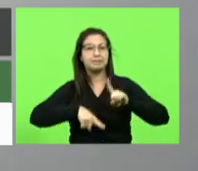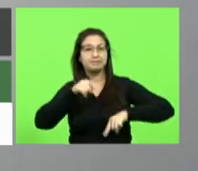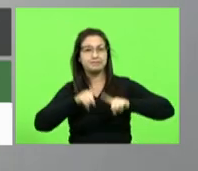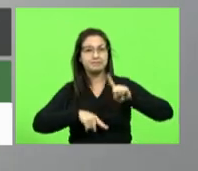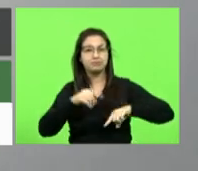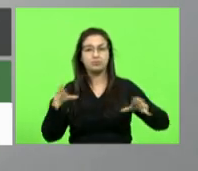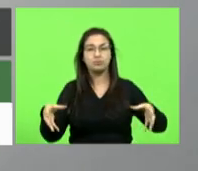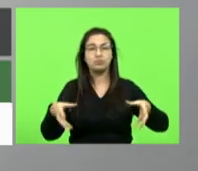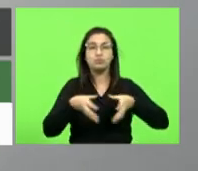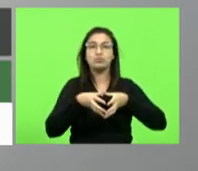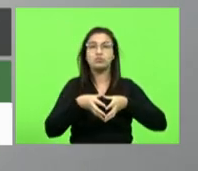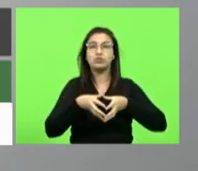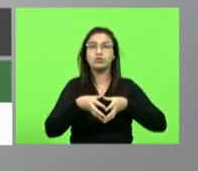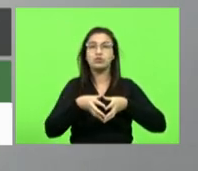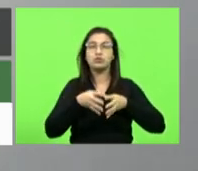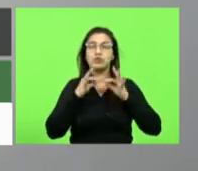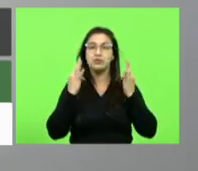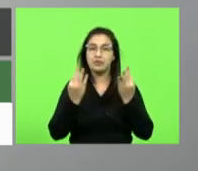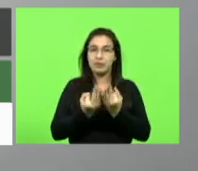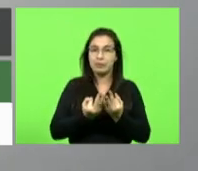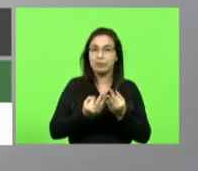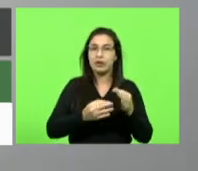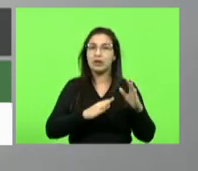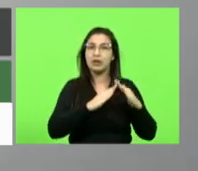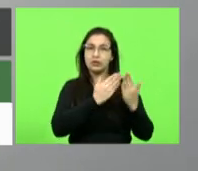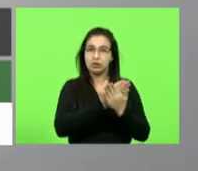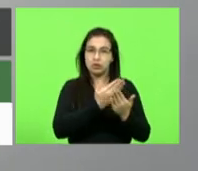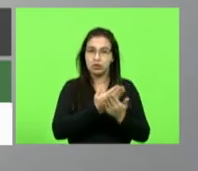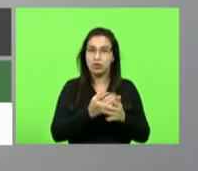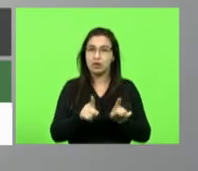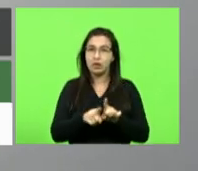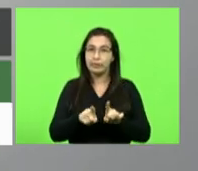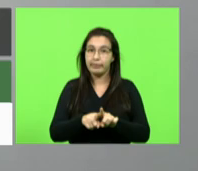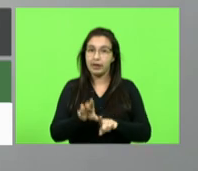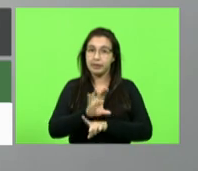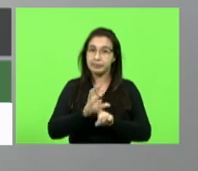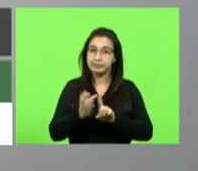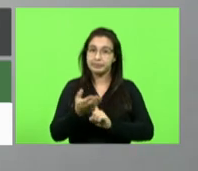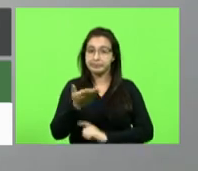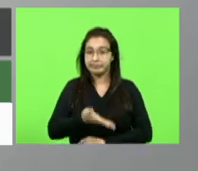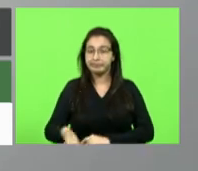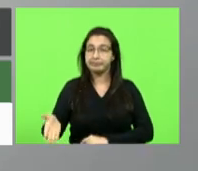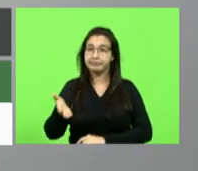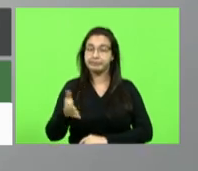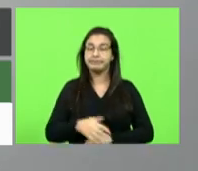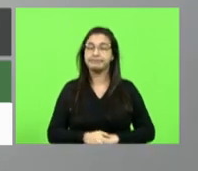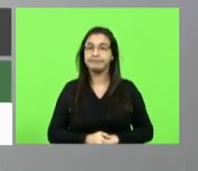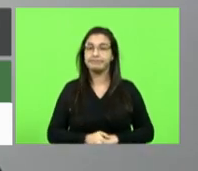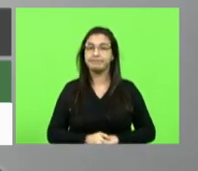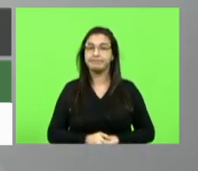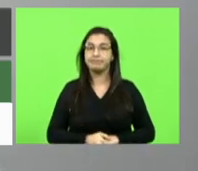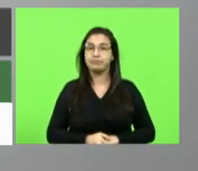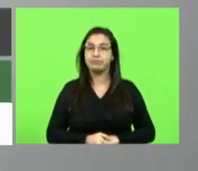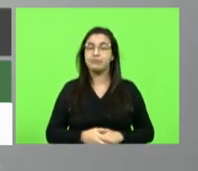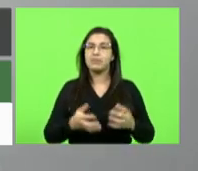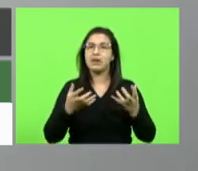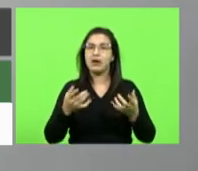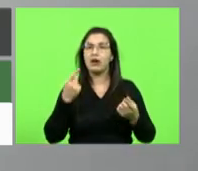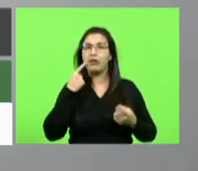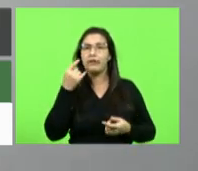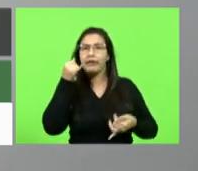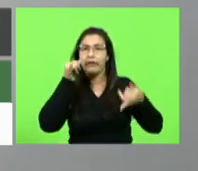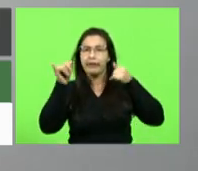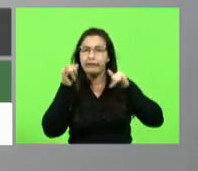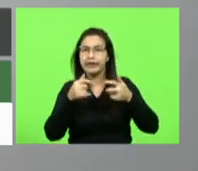a comunidade. As competências desses profissionais vão ao encontro da prevenção, contribuindo na formação dos sujeitos em